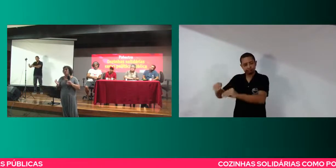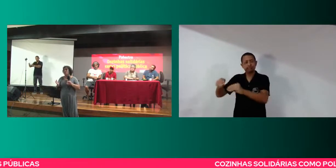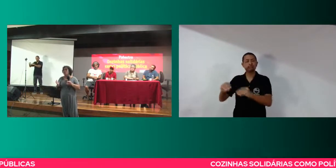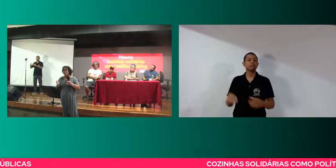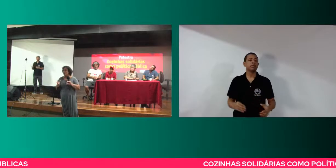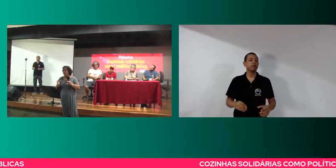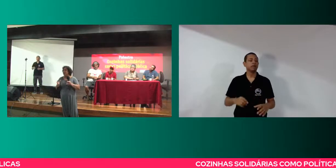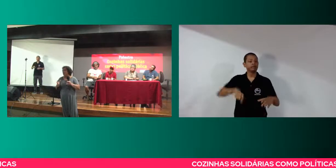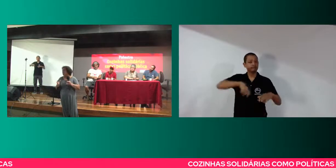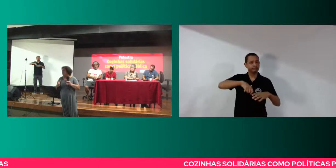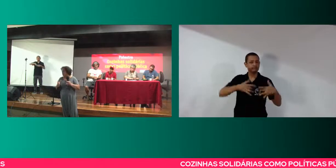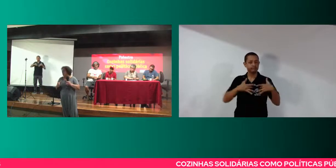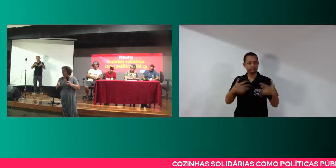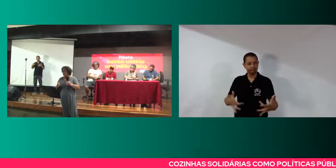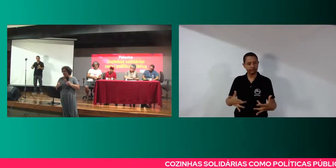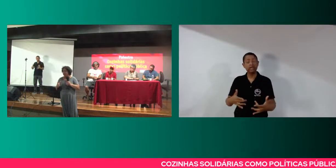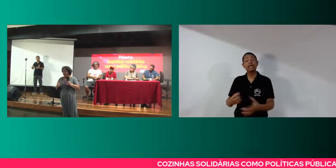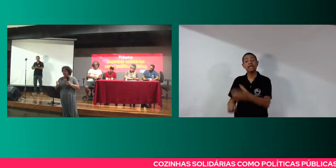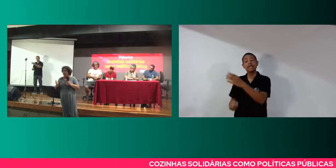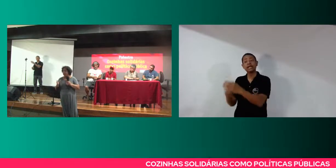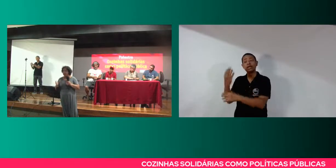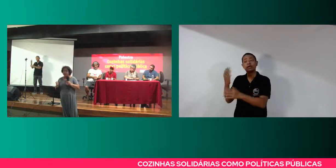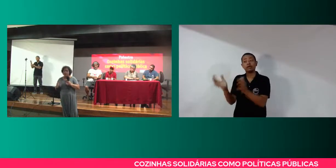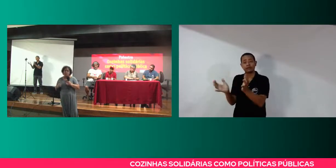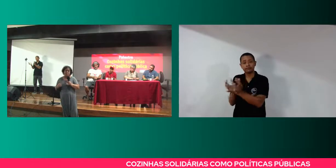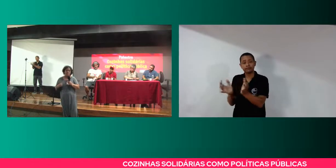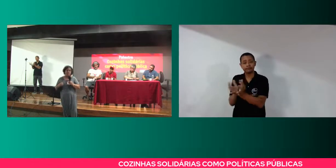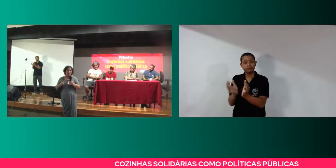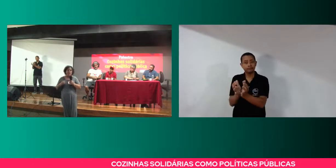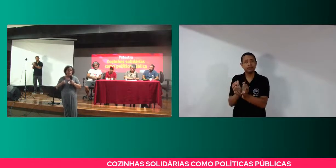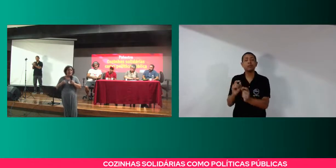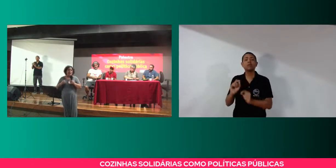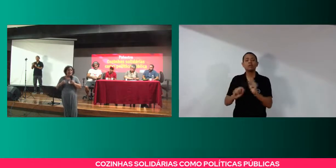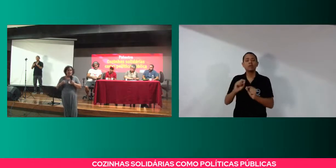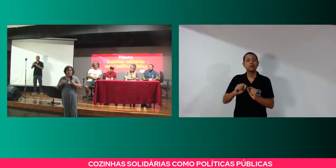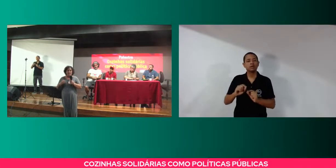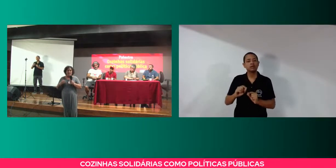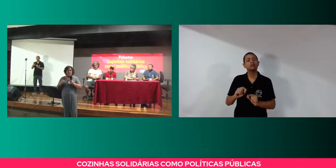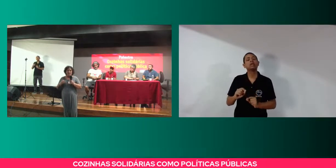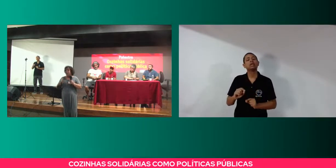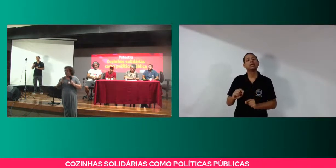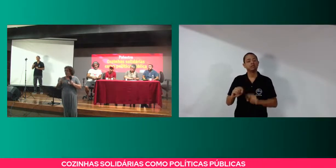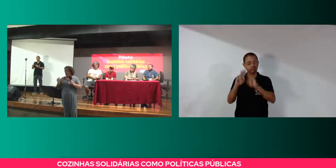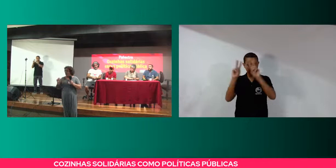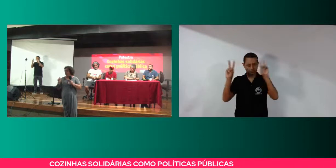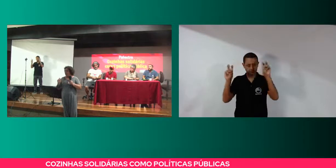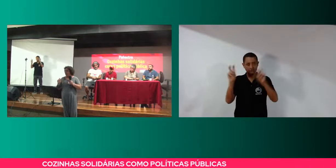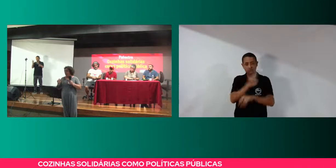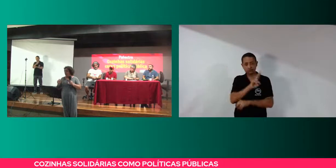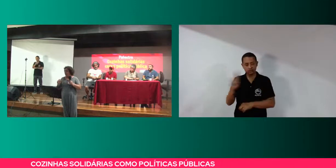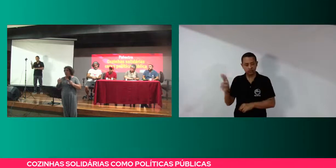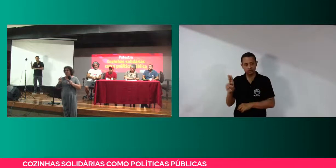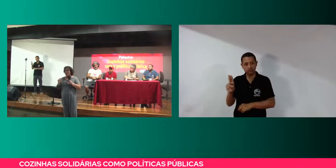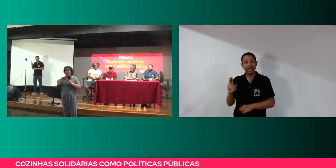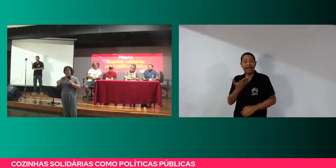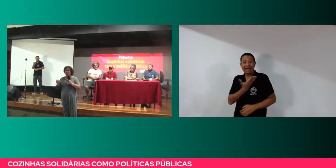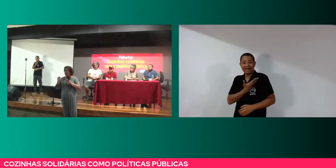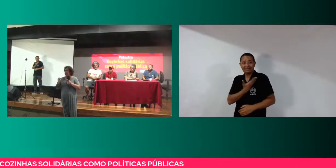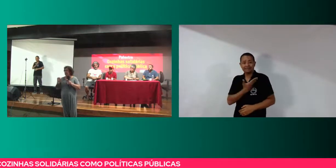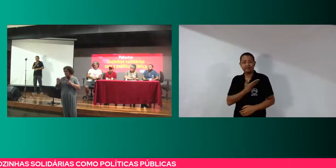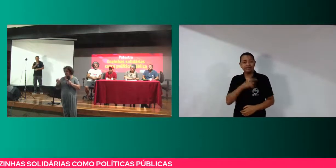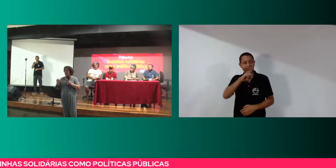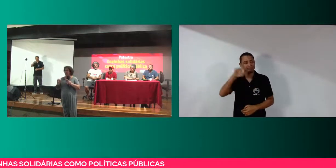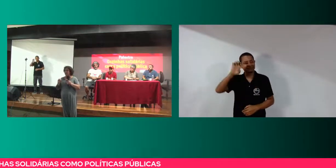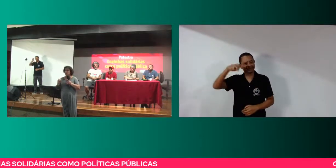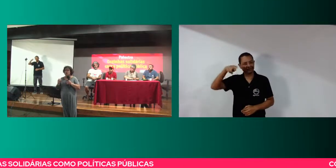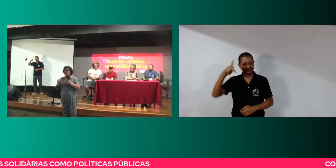criou um grupo chamado os amigos da Azenha da cozinha da senha e eles fazem uma ação que é muito legal